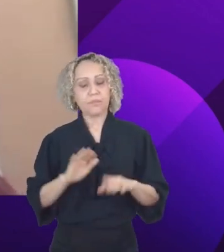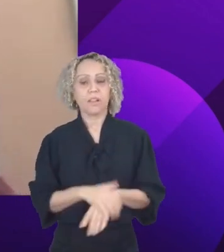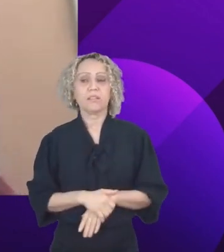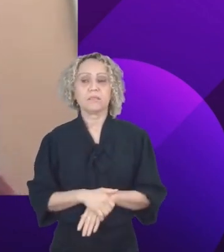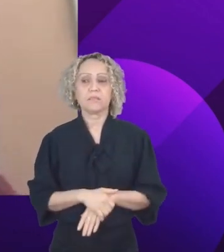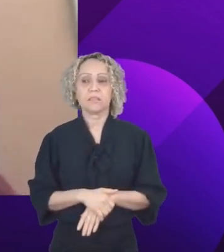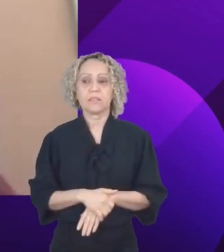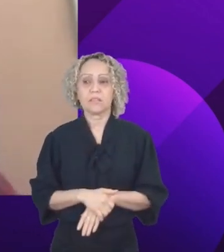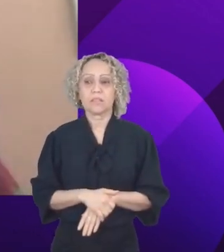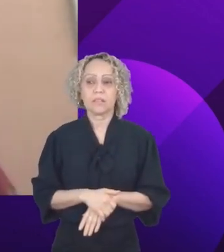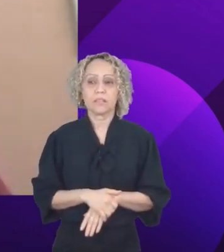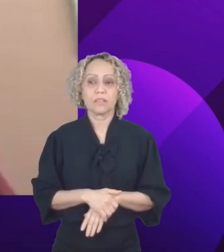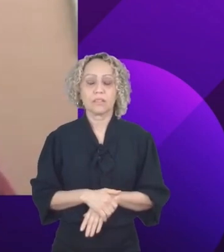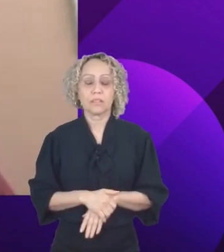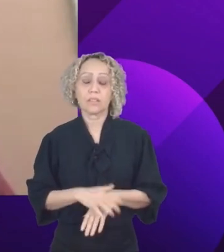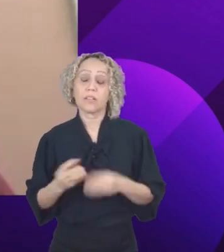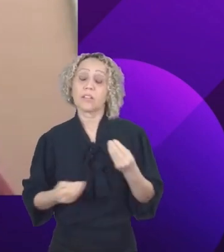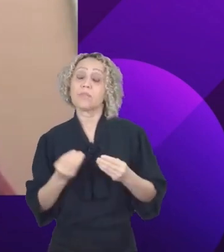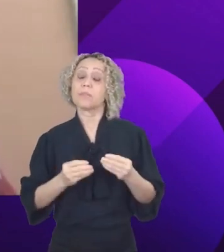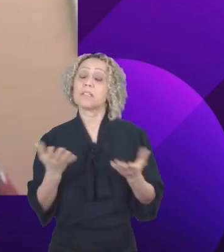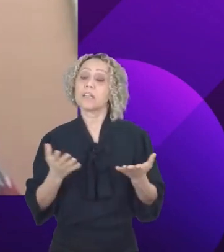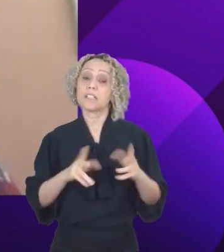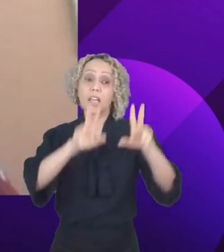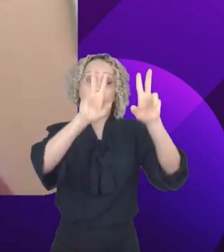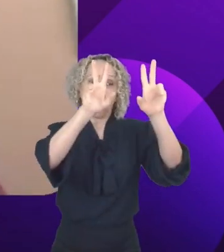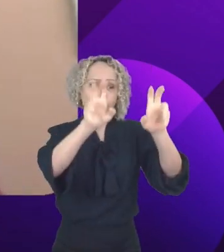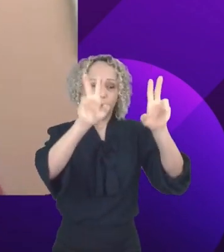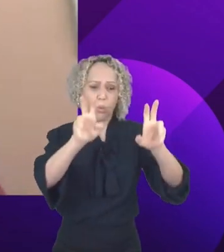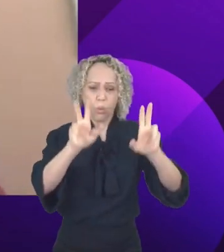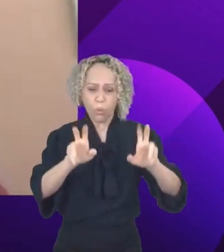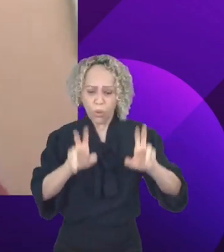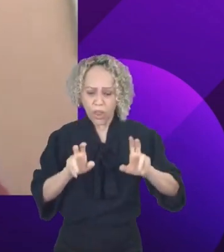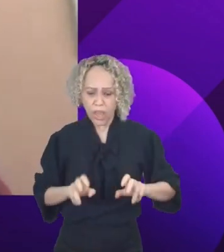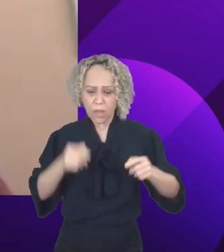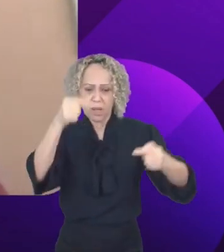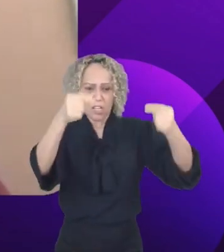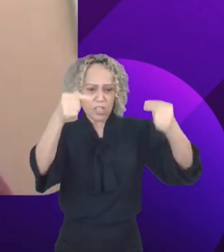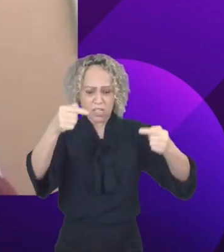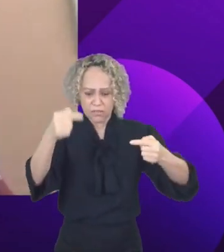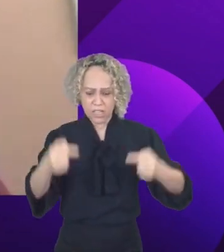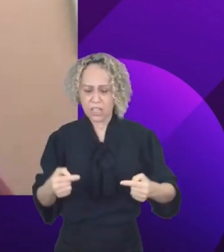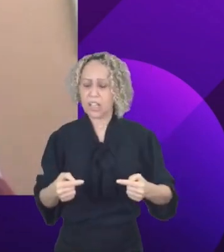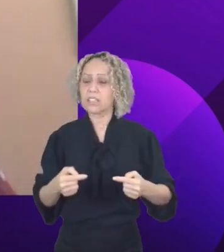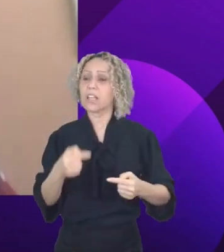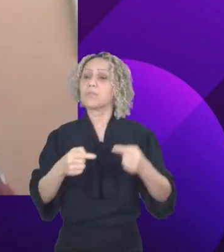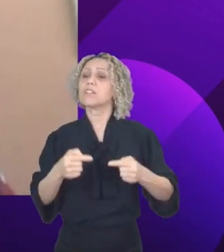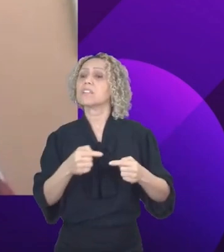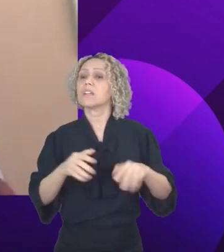então, no tema da transversalidade, né, das políticas de gênero. E o que vem a ser